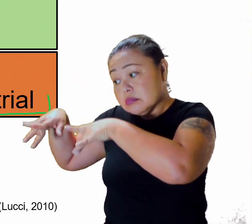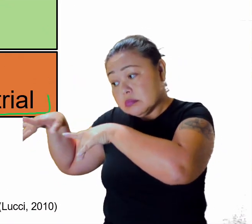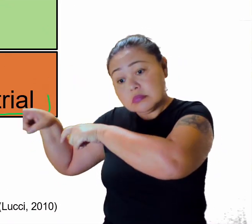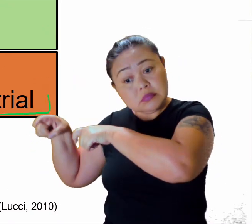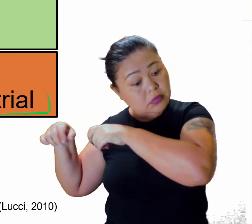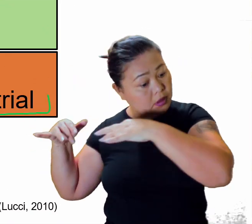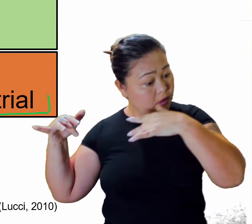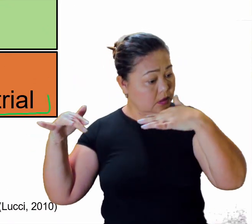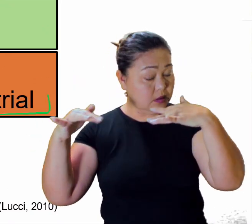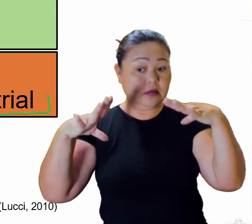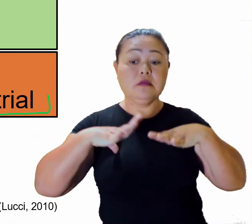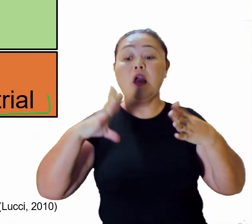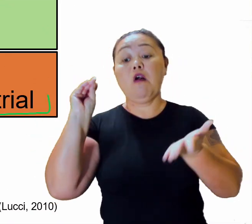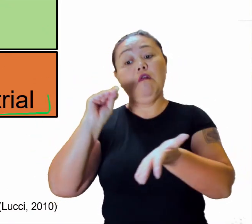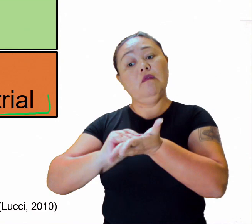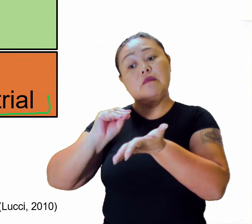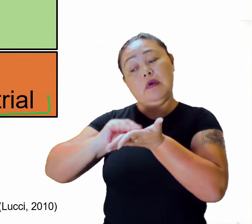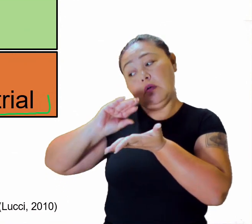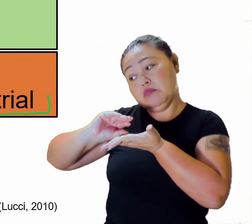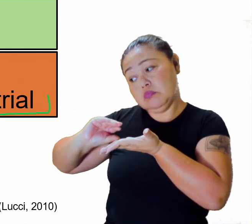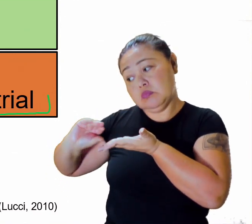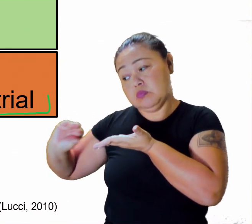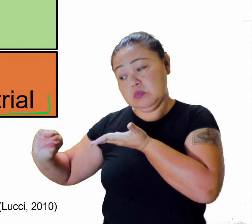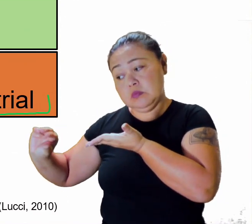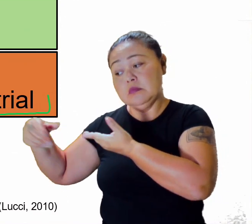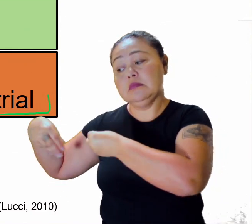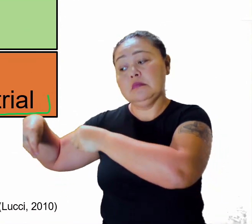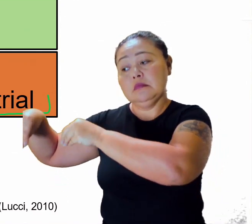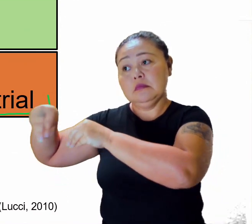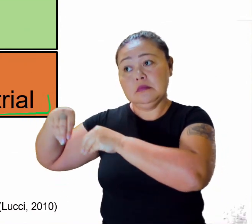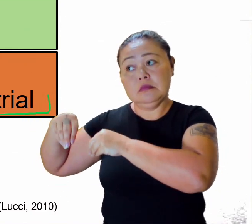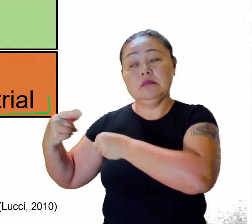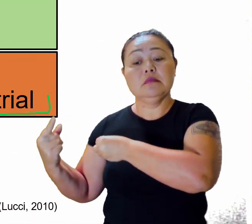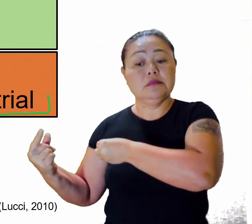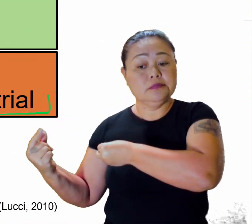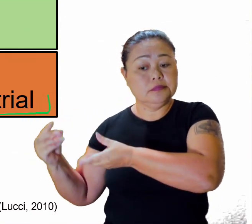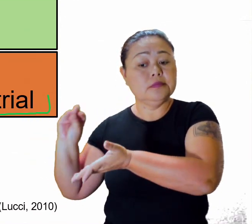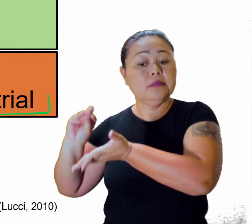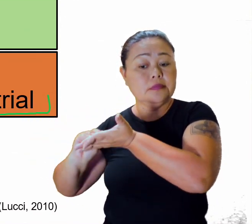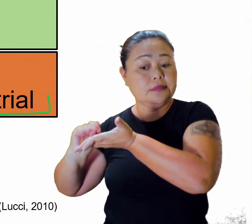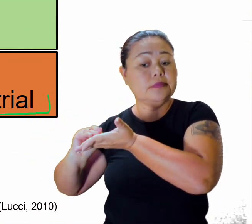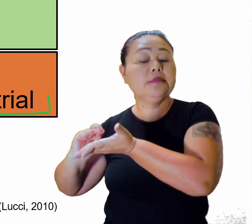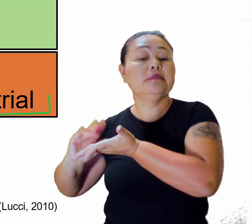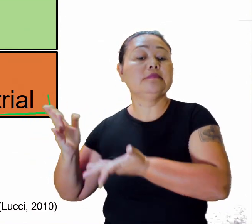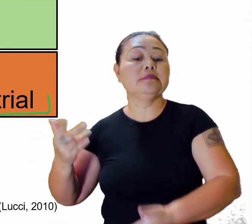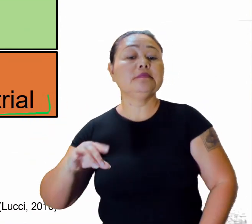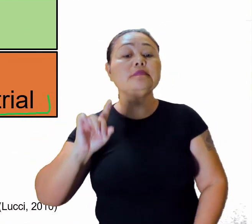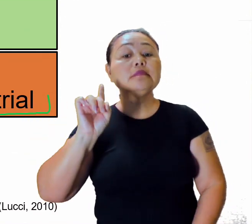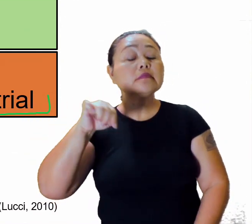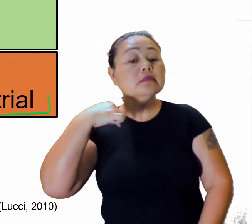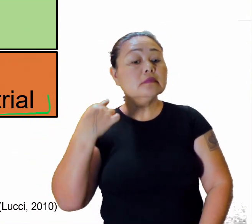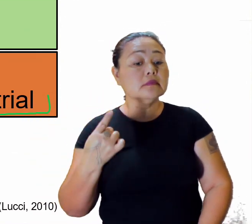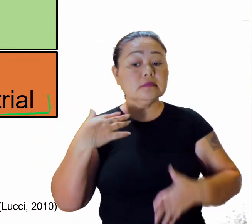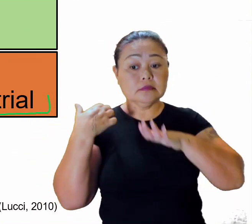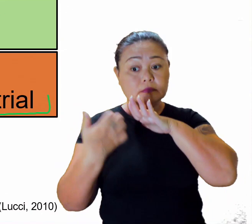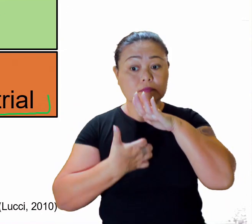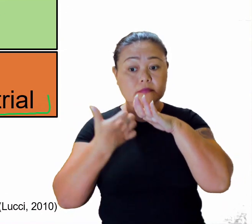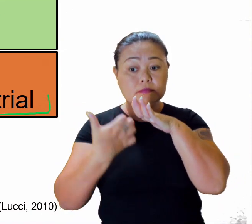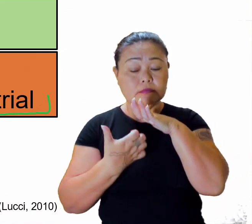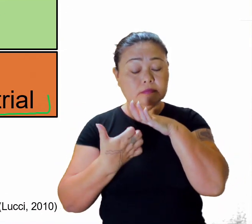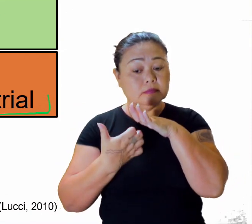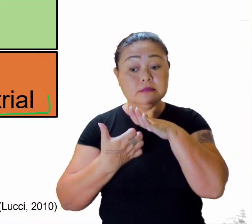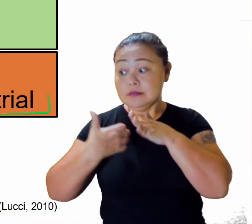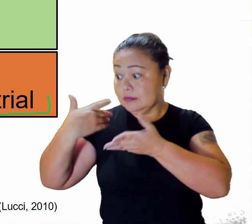a cidade. Falta de incentivo para o pequeno proprietário rural. Muito bem. É isso? E a indústria acabou